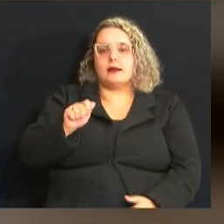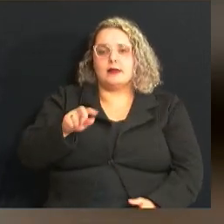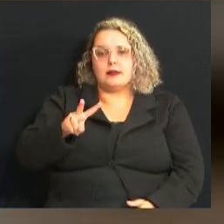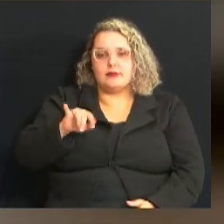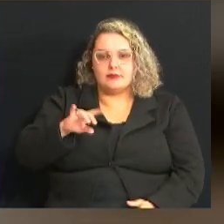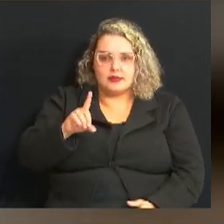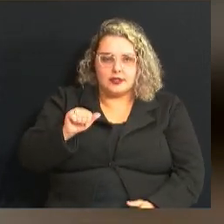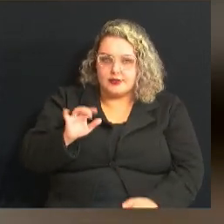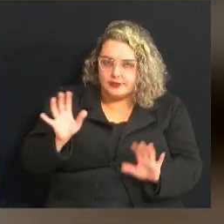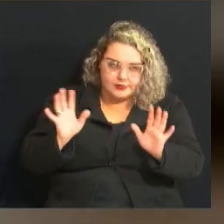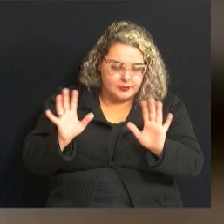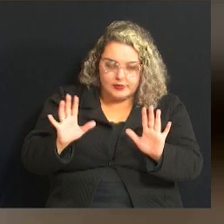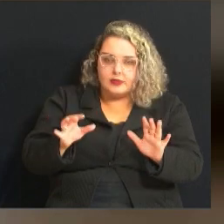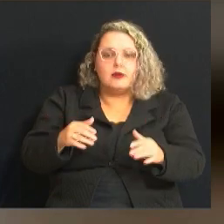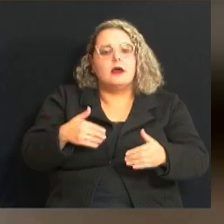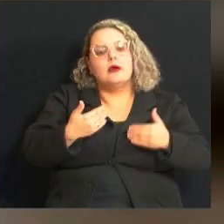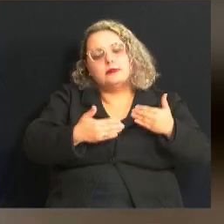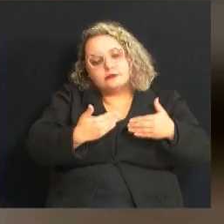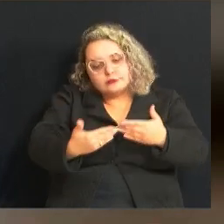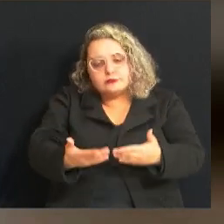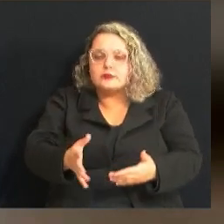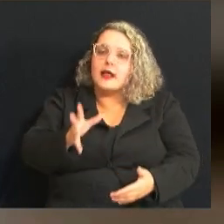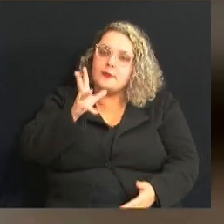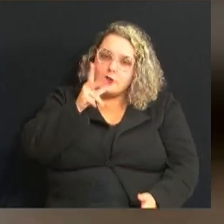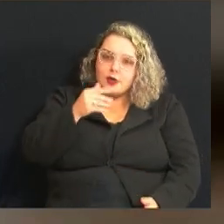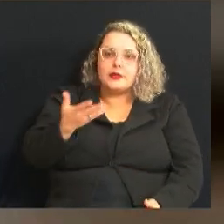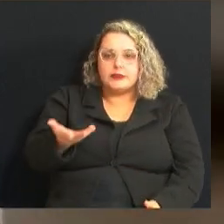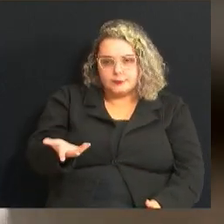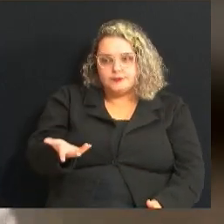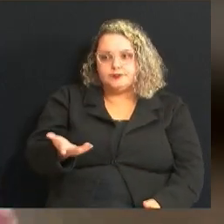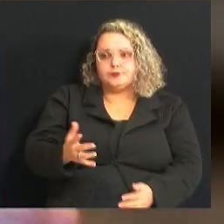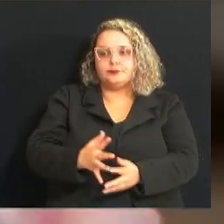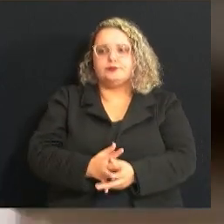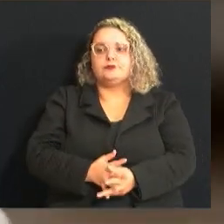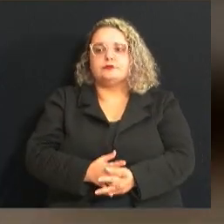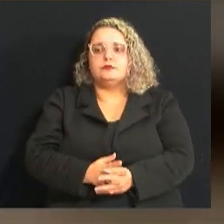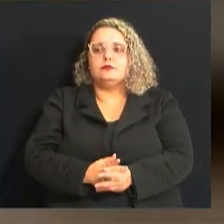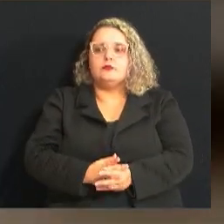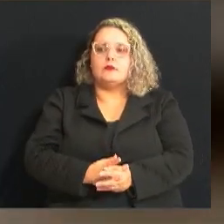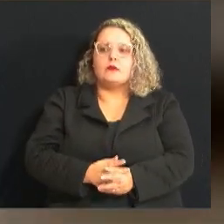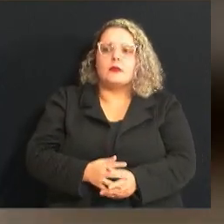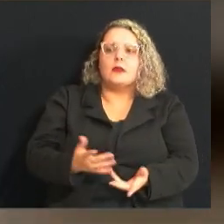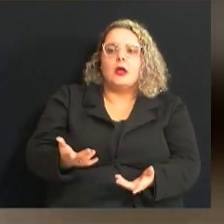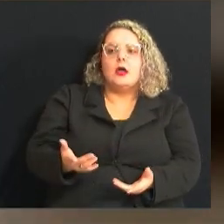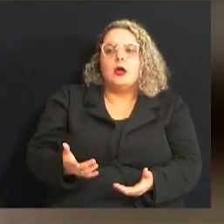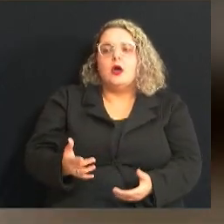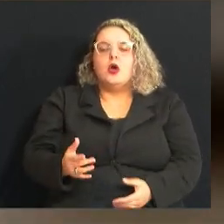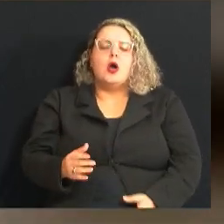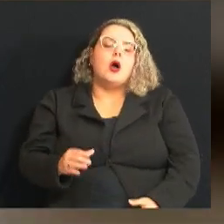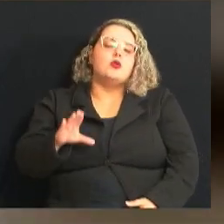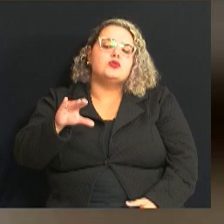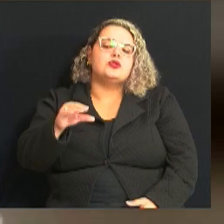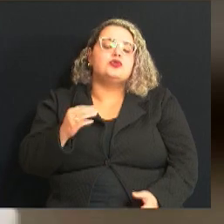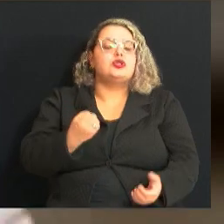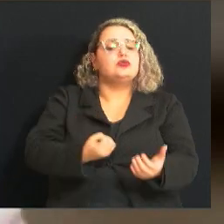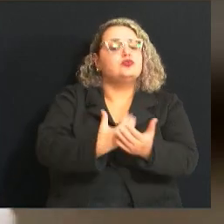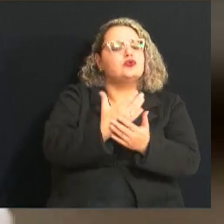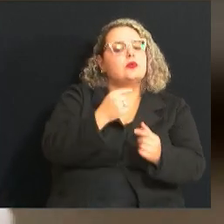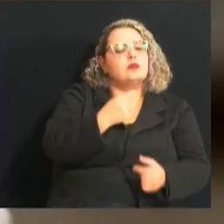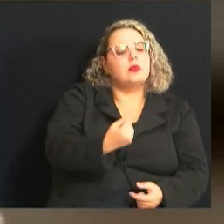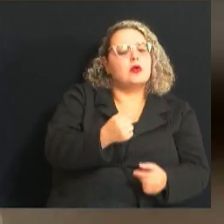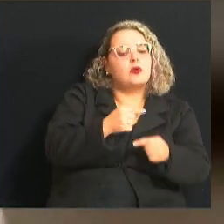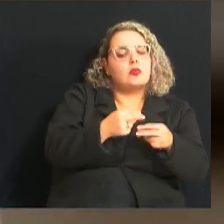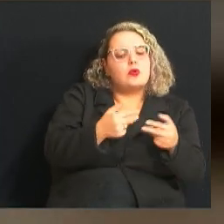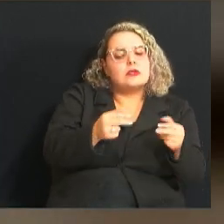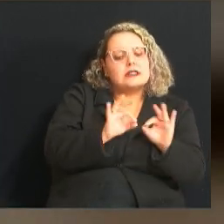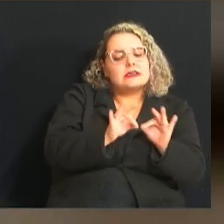uma construção. Conhecimento científico é uma construção. Põe um tijolinho aqui, um outro cientista põe um tijolinho lá, um outro grupo, uma outra